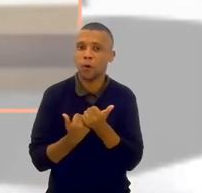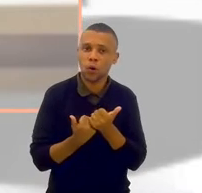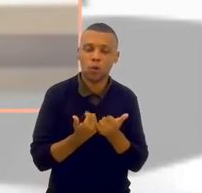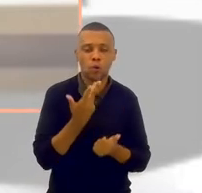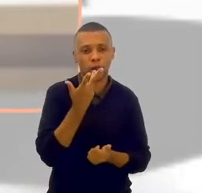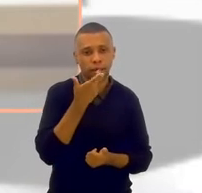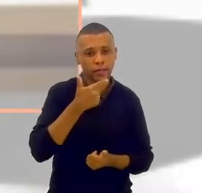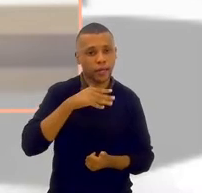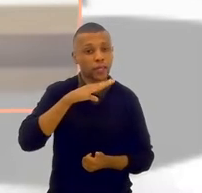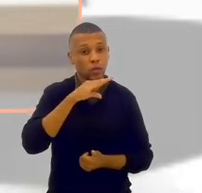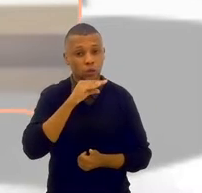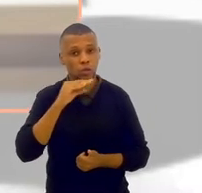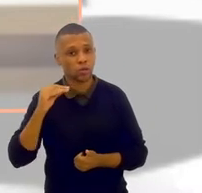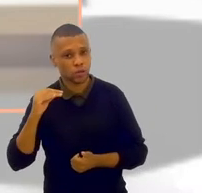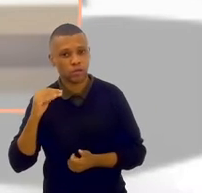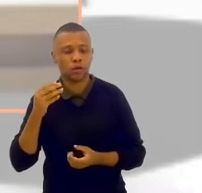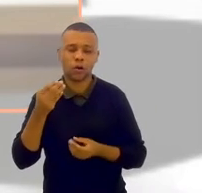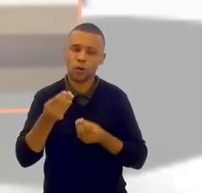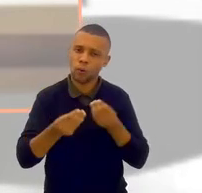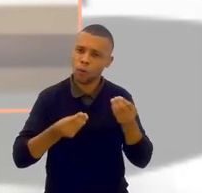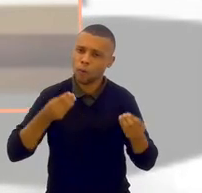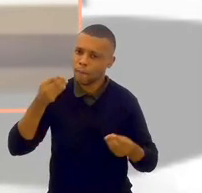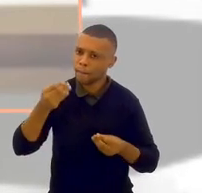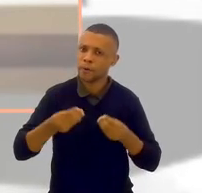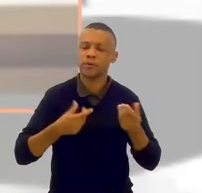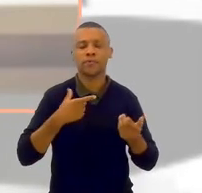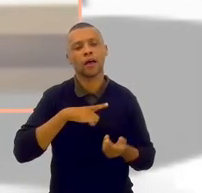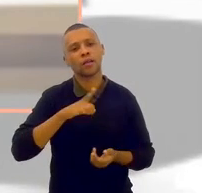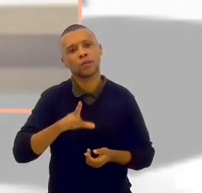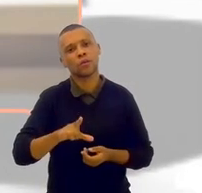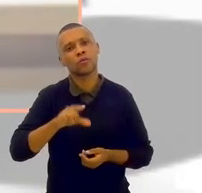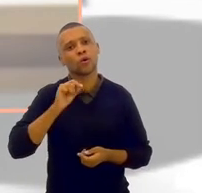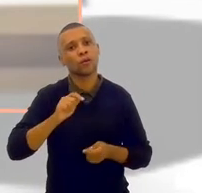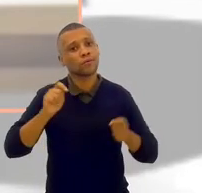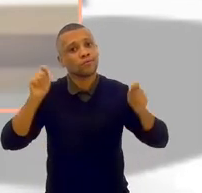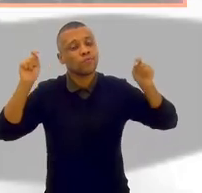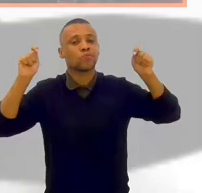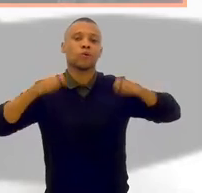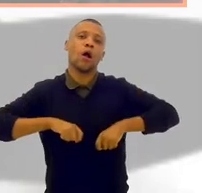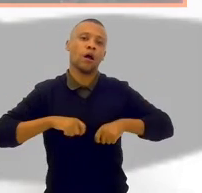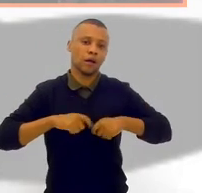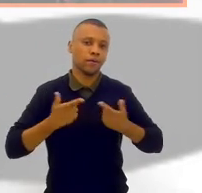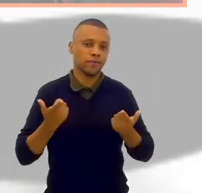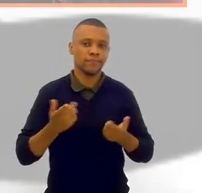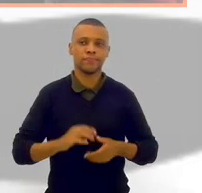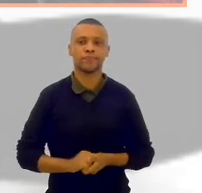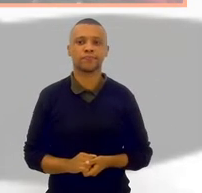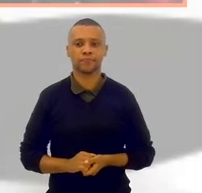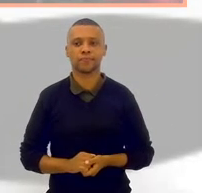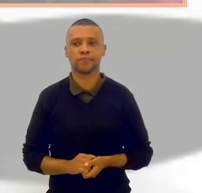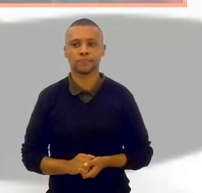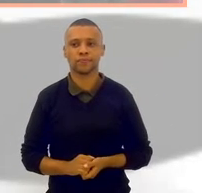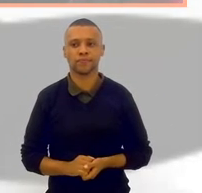e ao Adolescente, como se você já não tivesse coisas suficientes a fazer, né? Mais um prêmio.